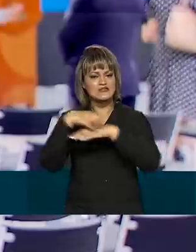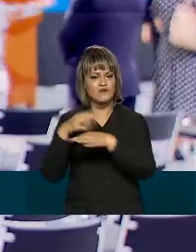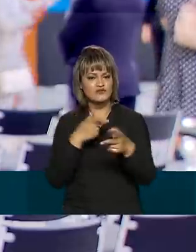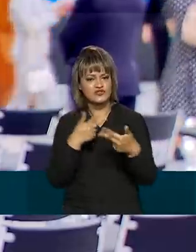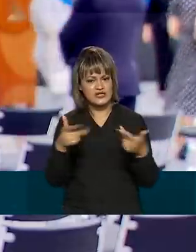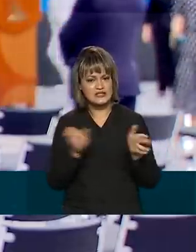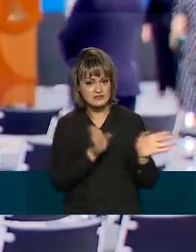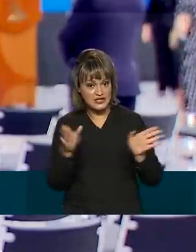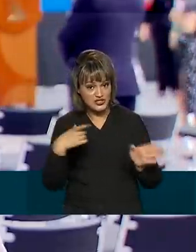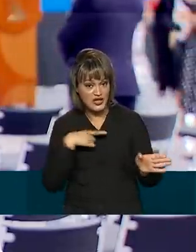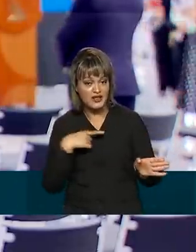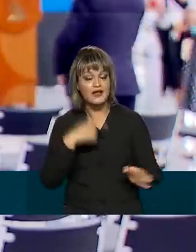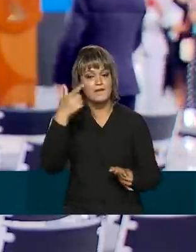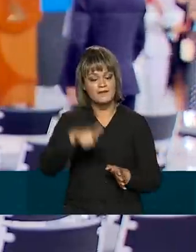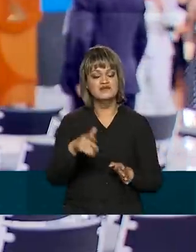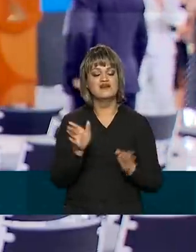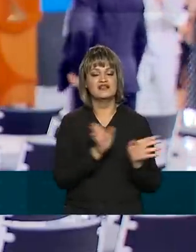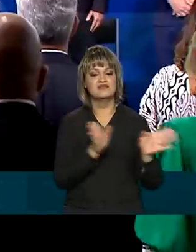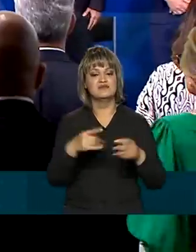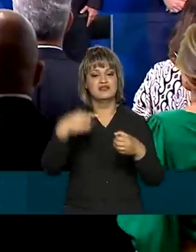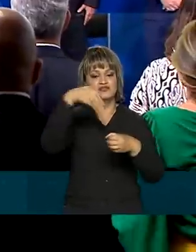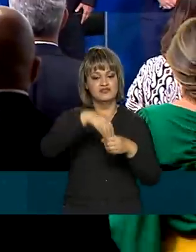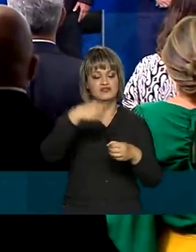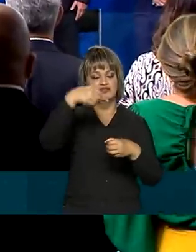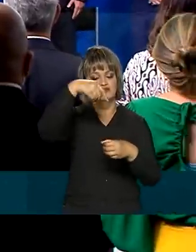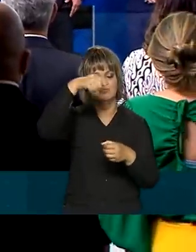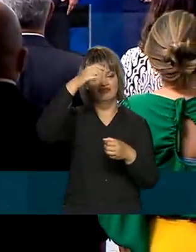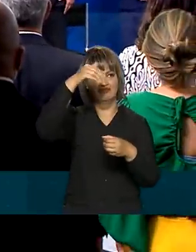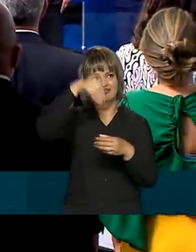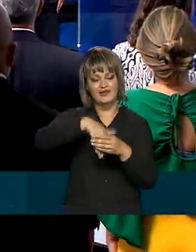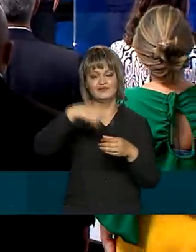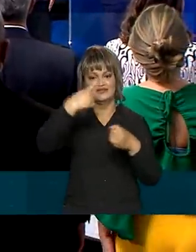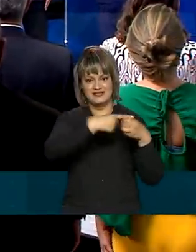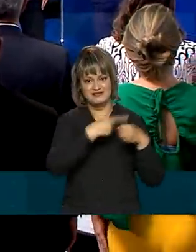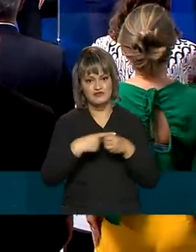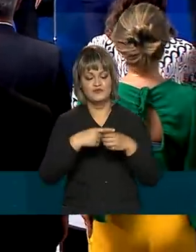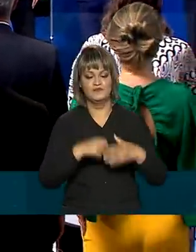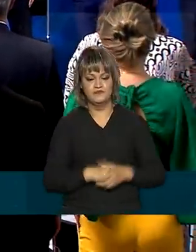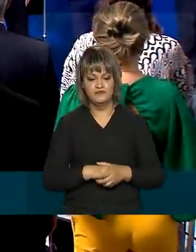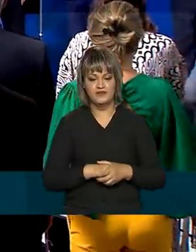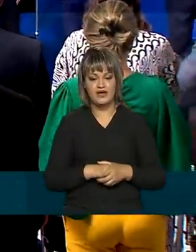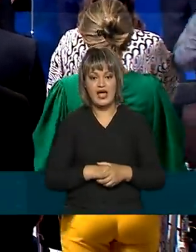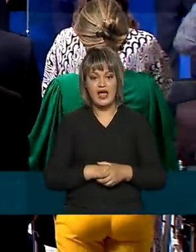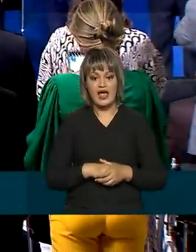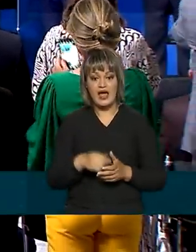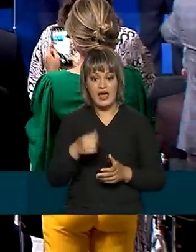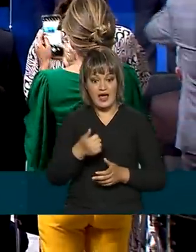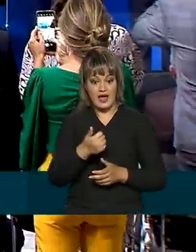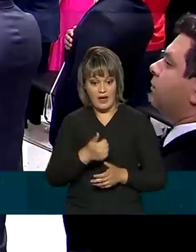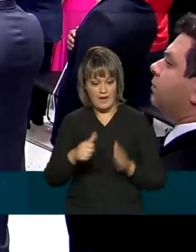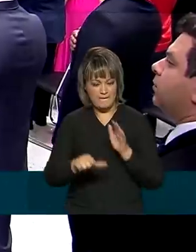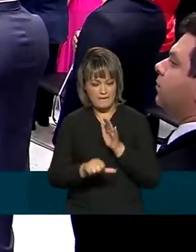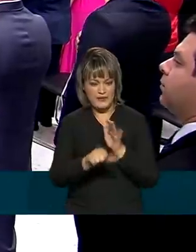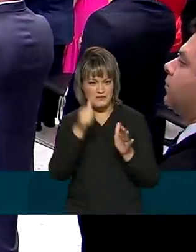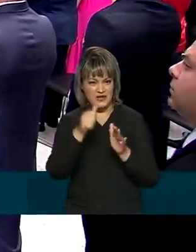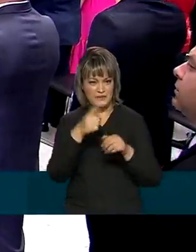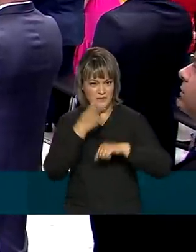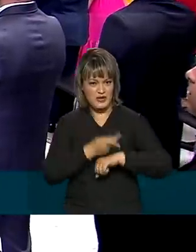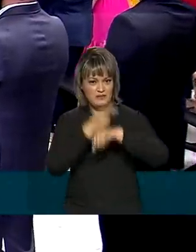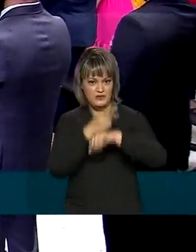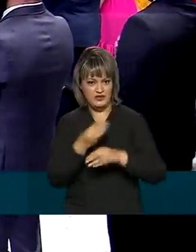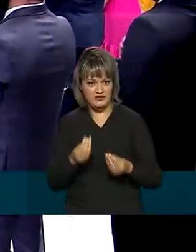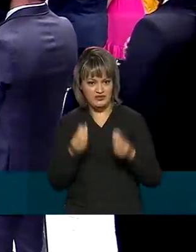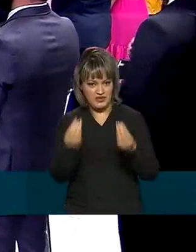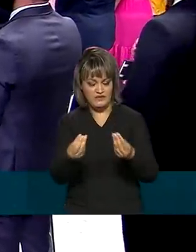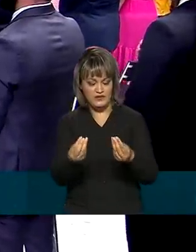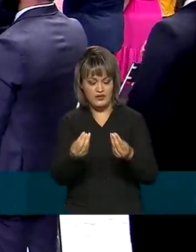e acessibilidade urbanística. Na solenidade da primeira edição do Prêmio de Acessibilidade, promovido